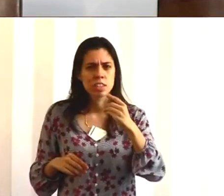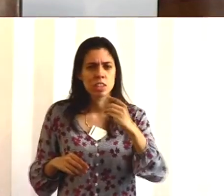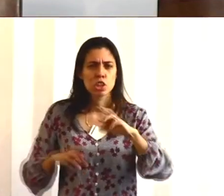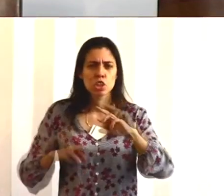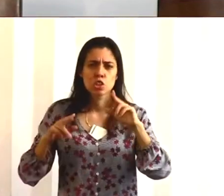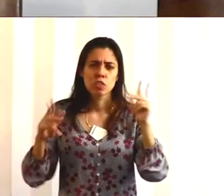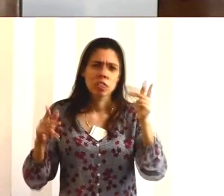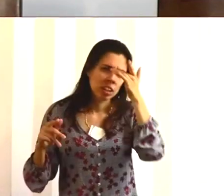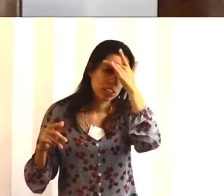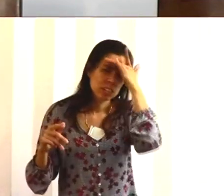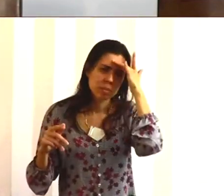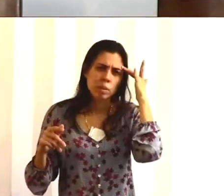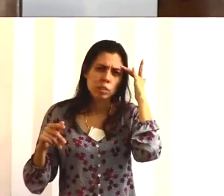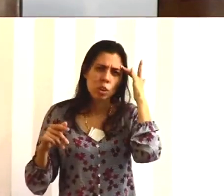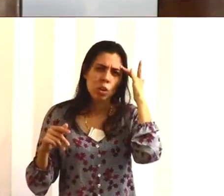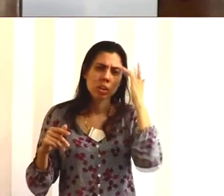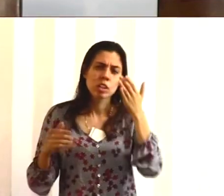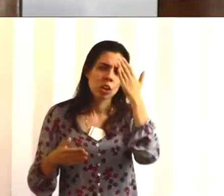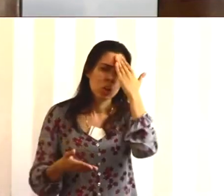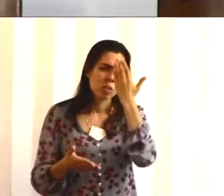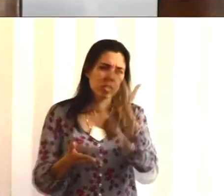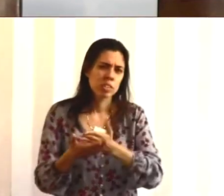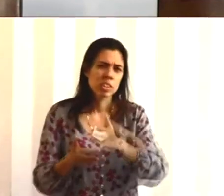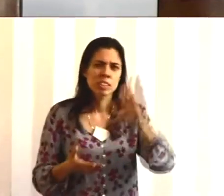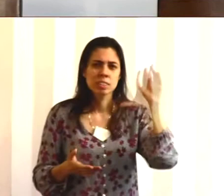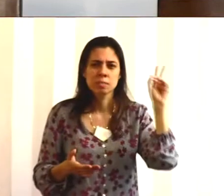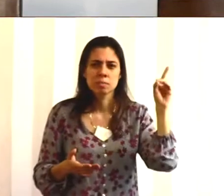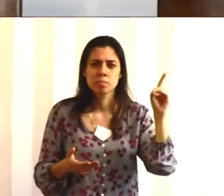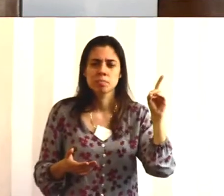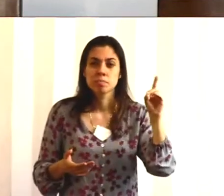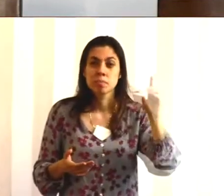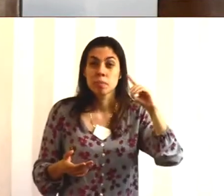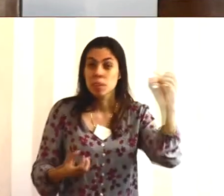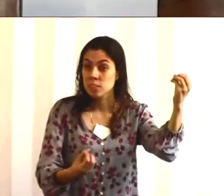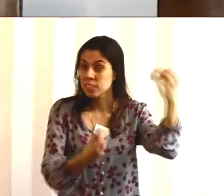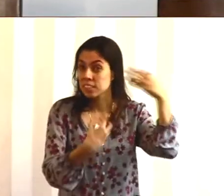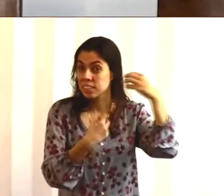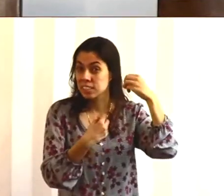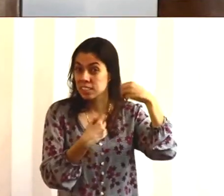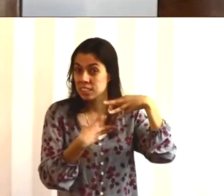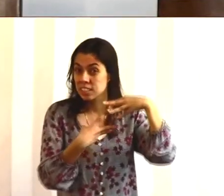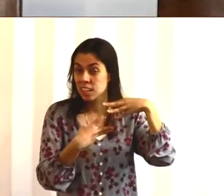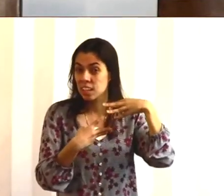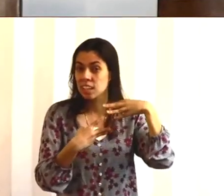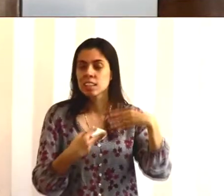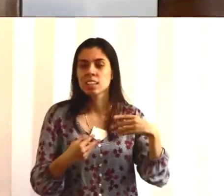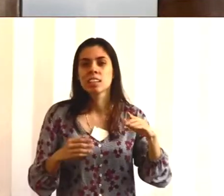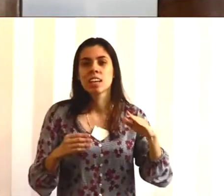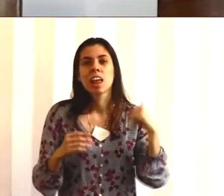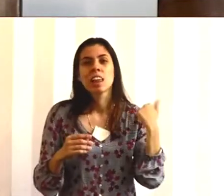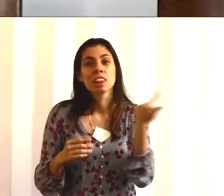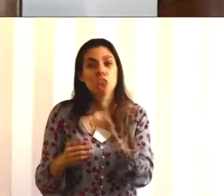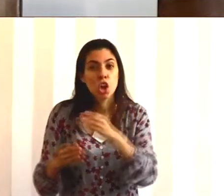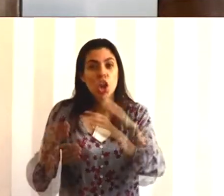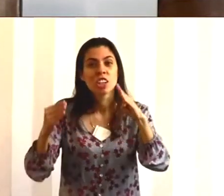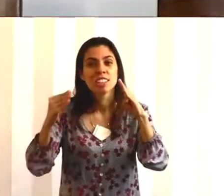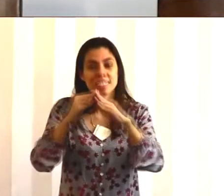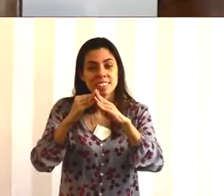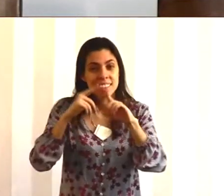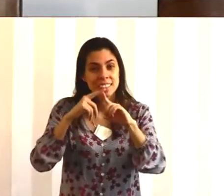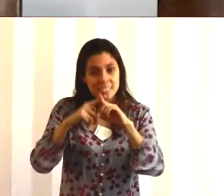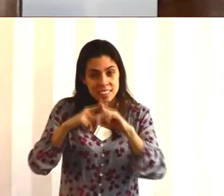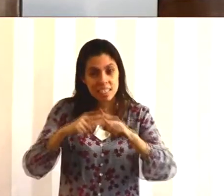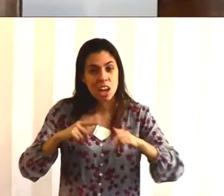diversas vezes. E isso nos ensina que a nossa igreja, ela não será